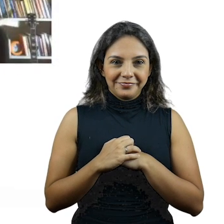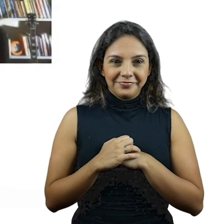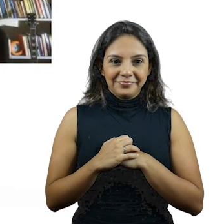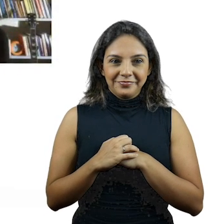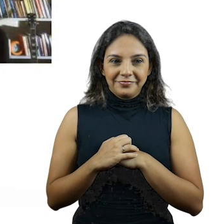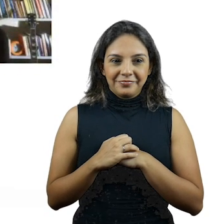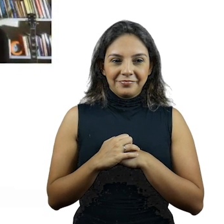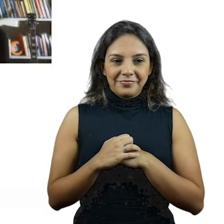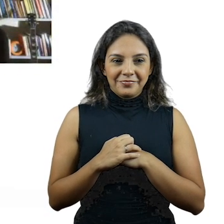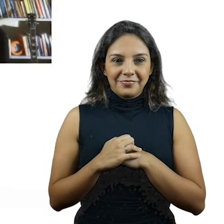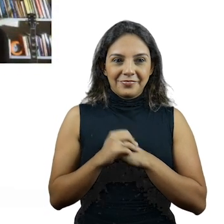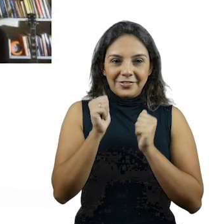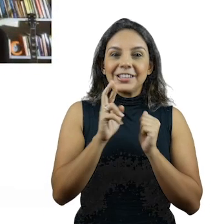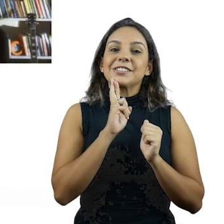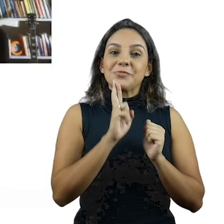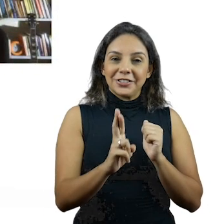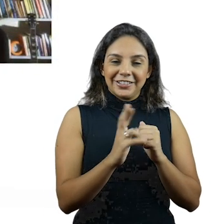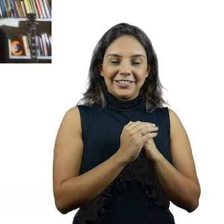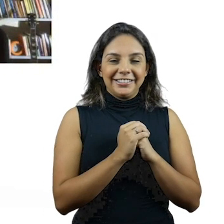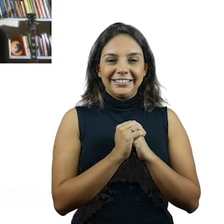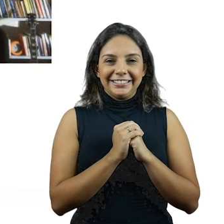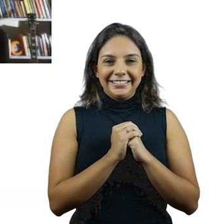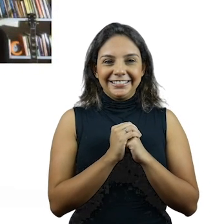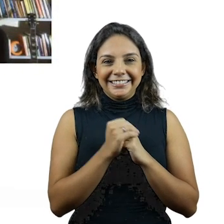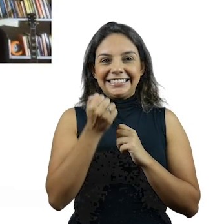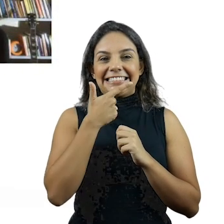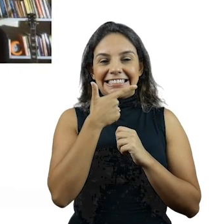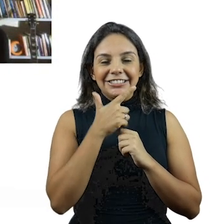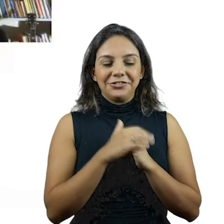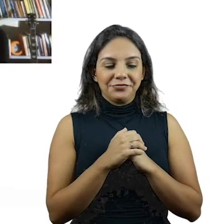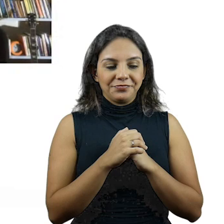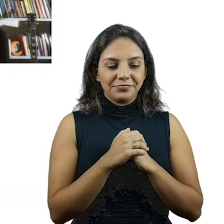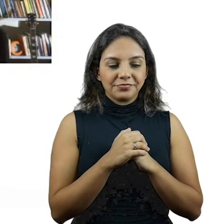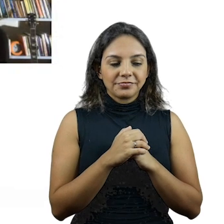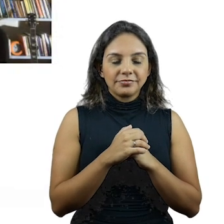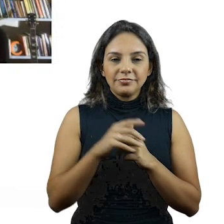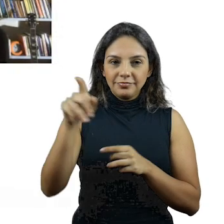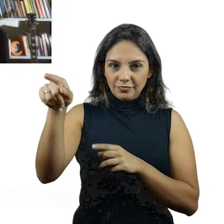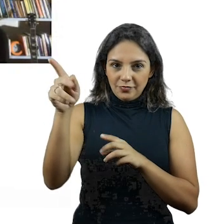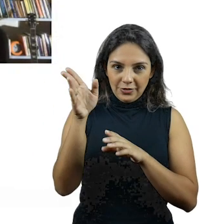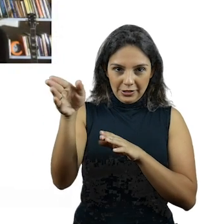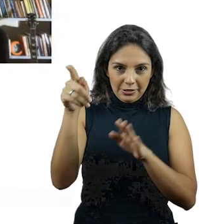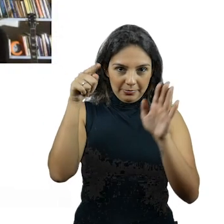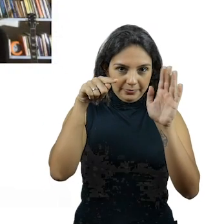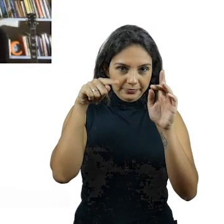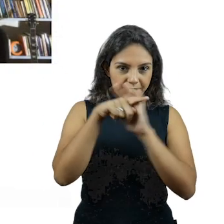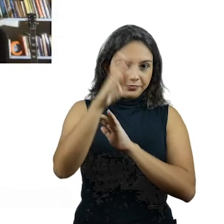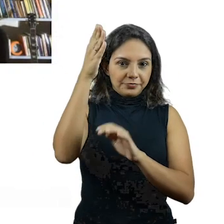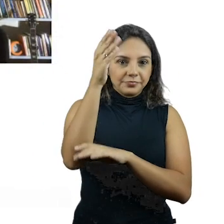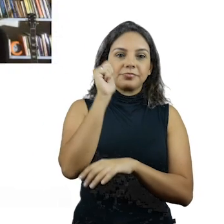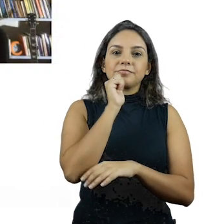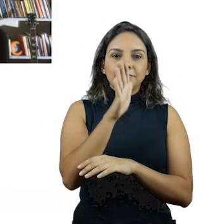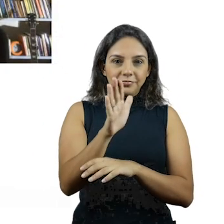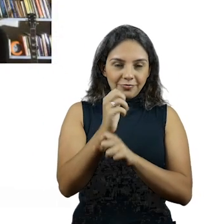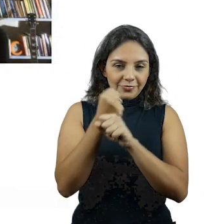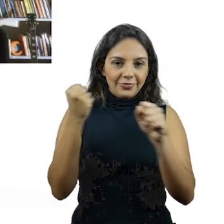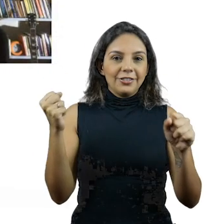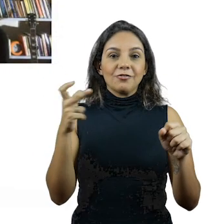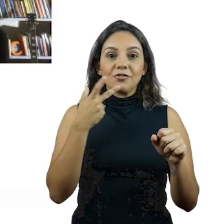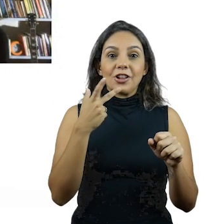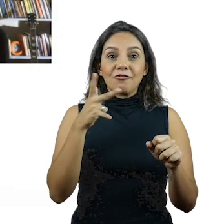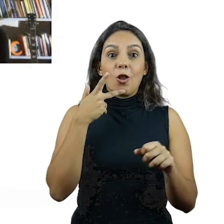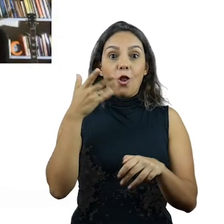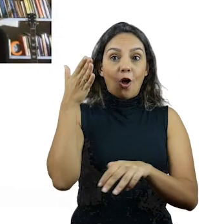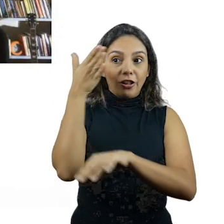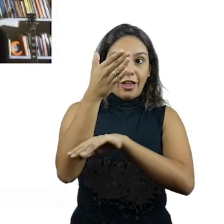Eu posso te responder. Esse hotel tem vibrações muito loucas, né? Você falou nele, caiu, você viu, né? Olha